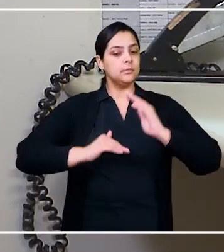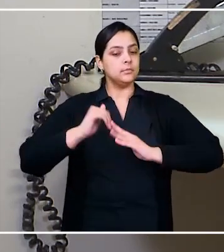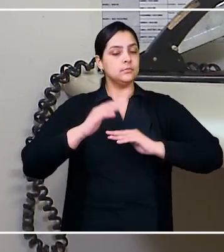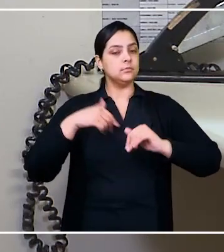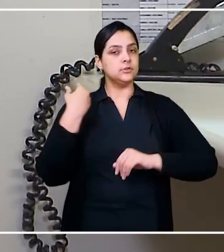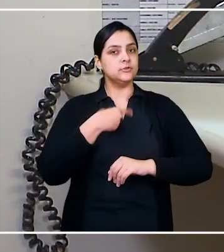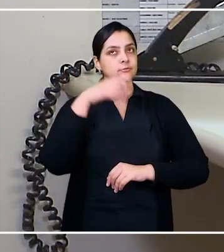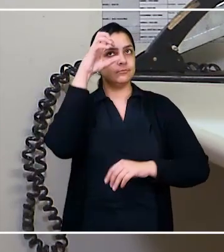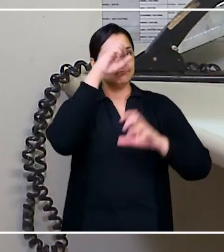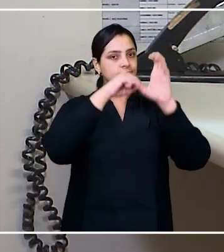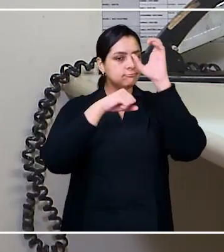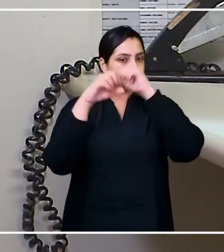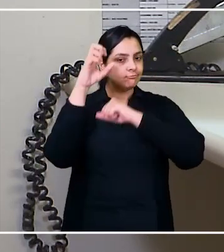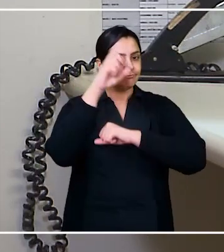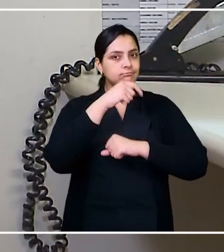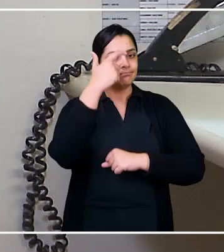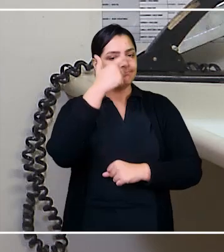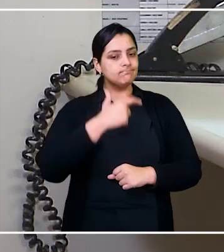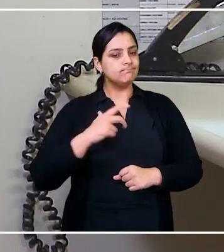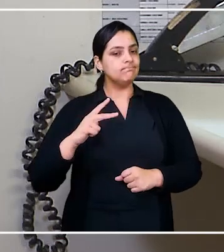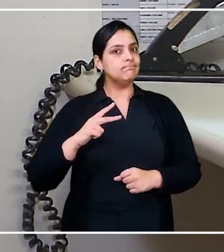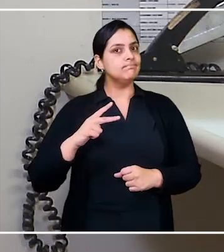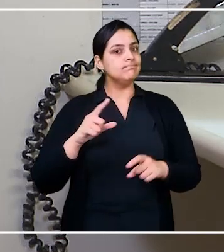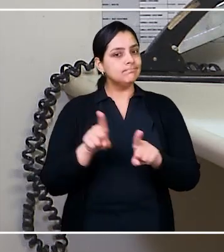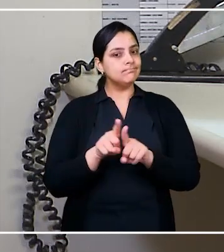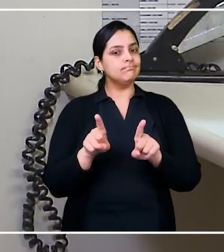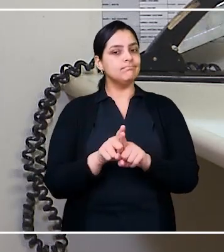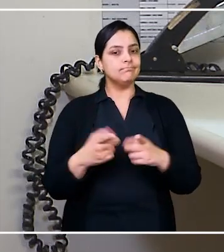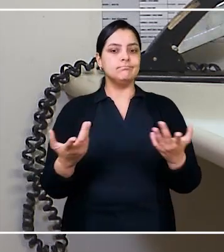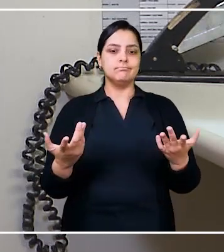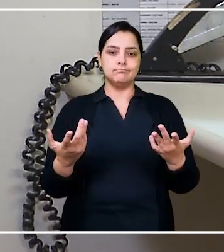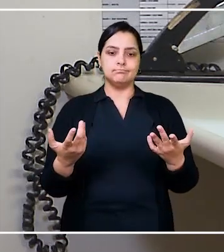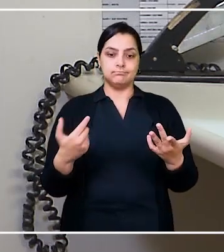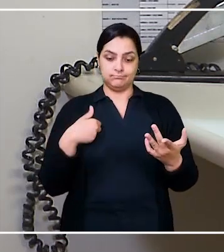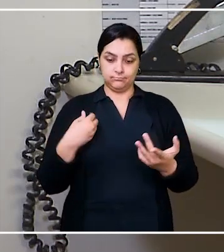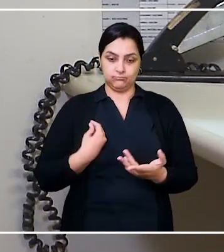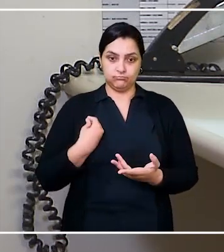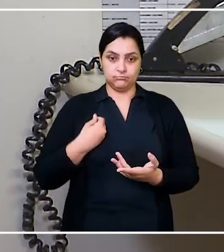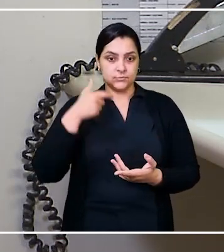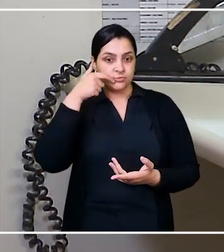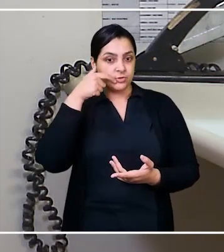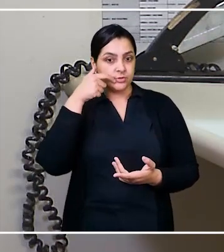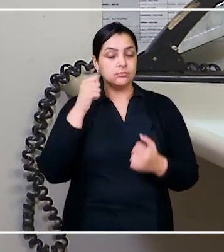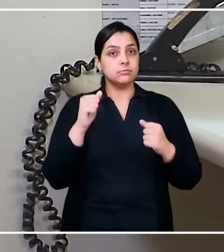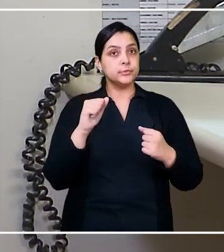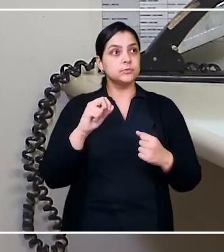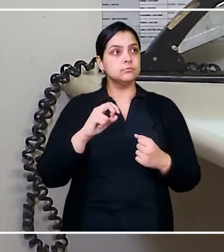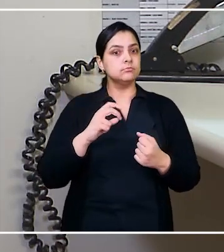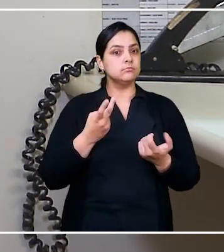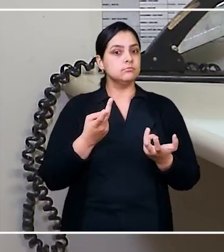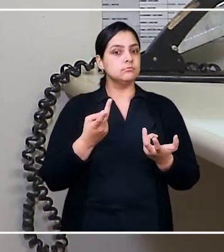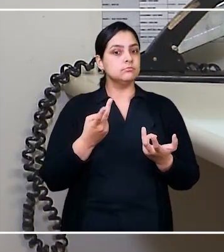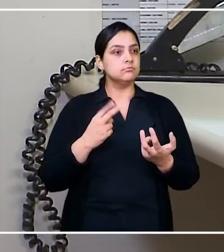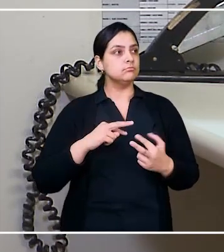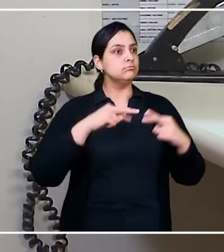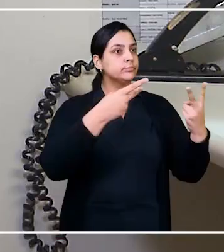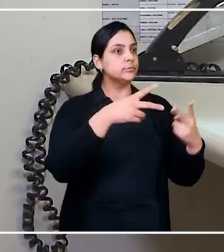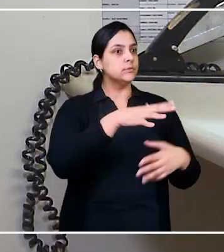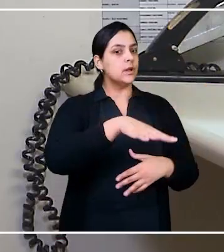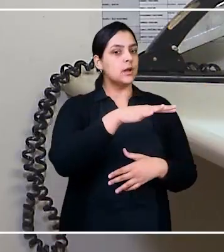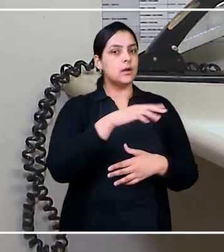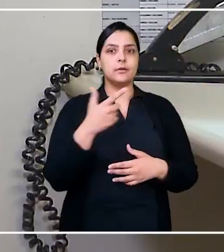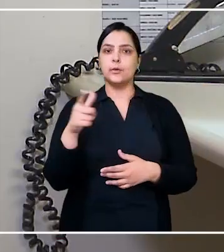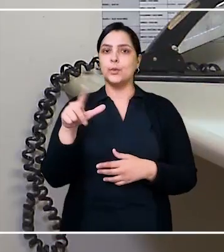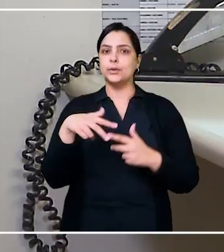as nossas habilidades ao Nosso pessoal mesmo né que a gente pode saber eu tô aqui no cocentro Mas eu posso saber Qualquer hora eu